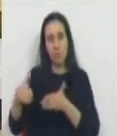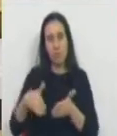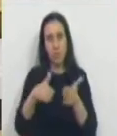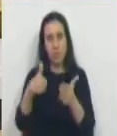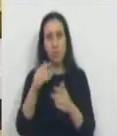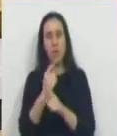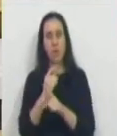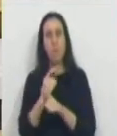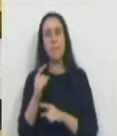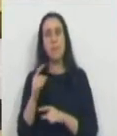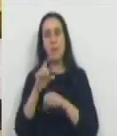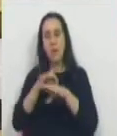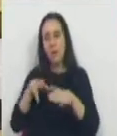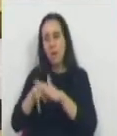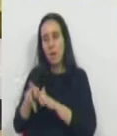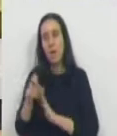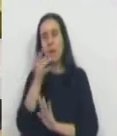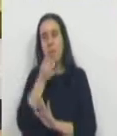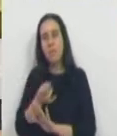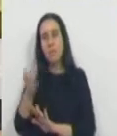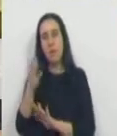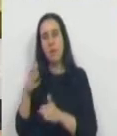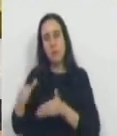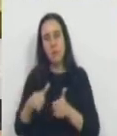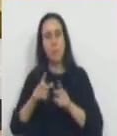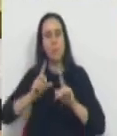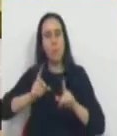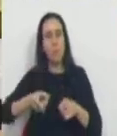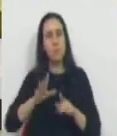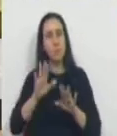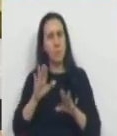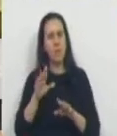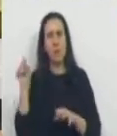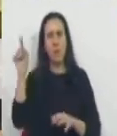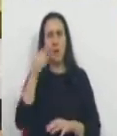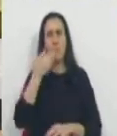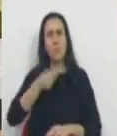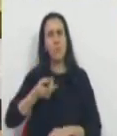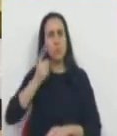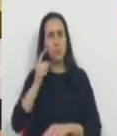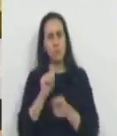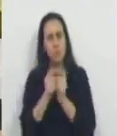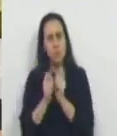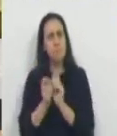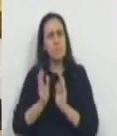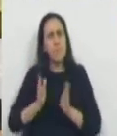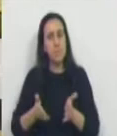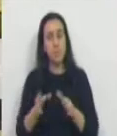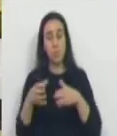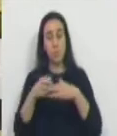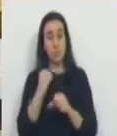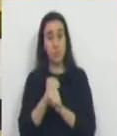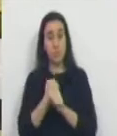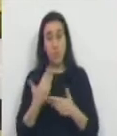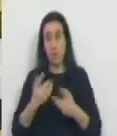as isenções nas taxas moderadoras começamos a fazer esse caminho, mas há ainda muitas outras injustiças que precisam de ser corrigidas. E o grupo de trabalho